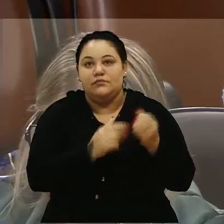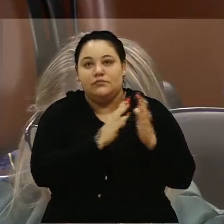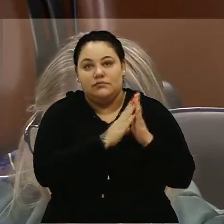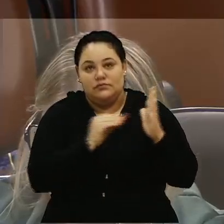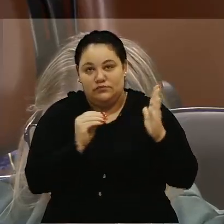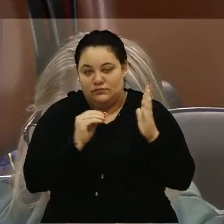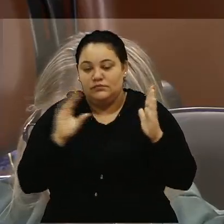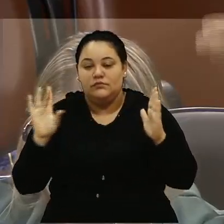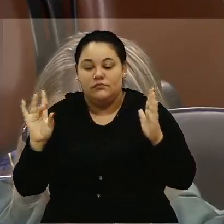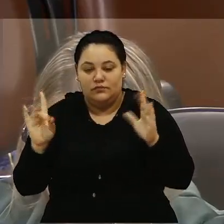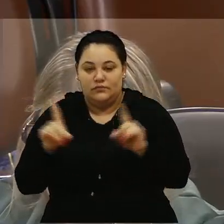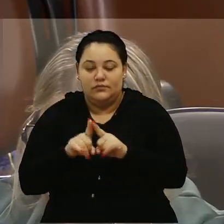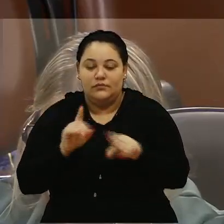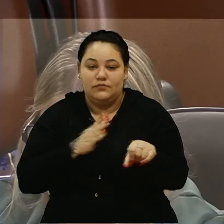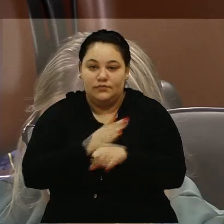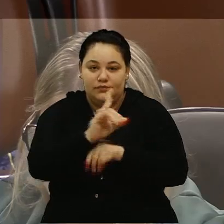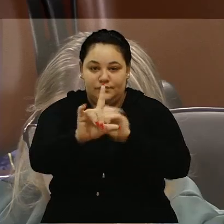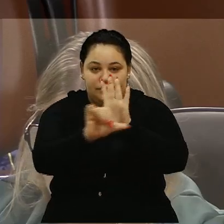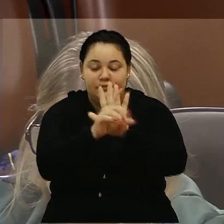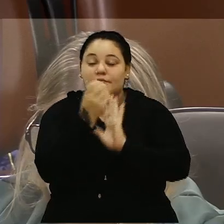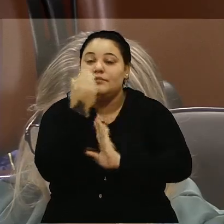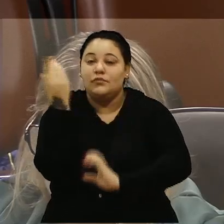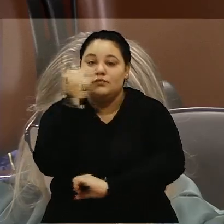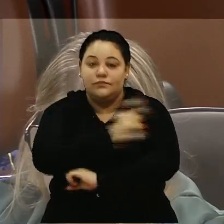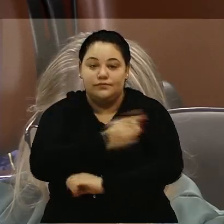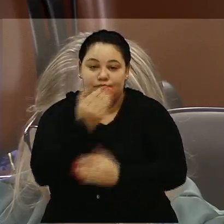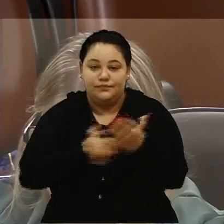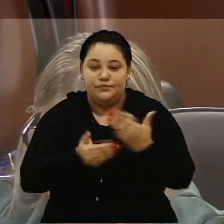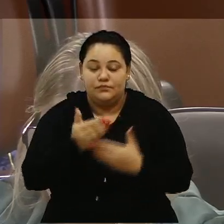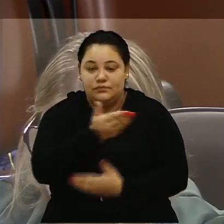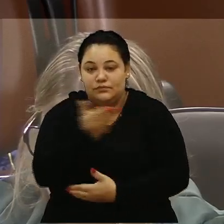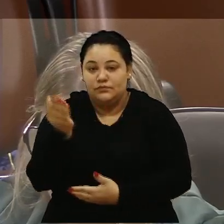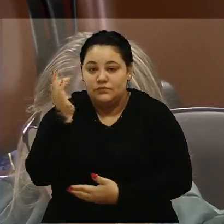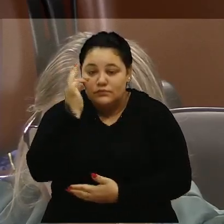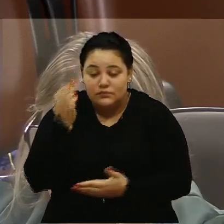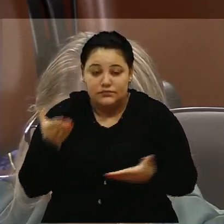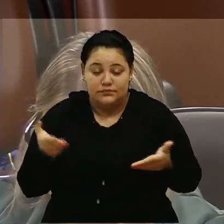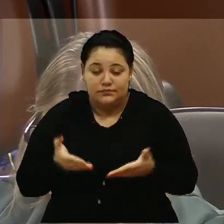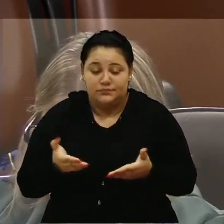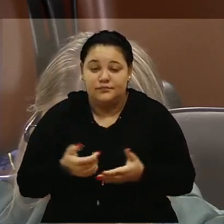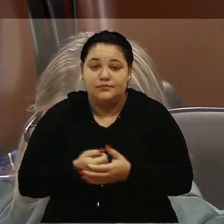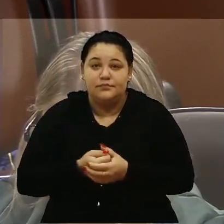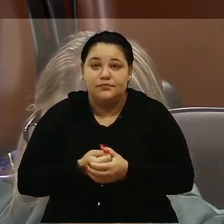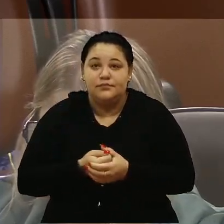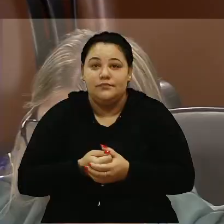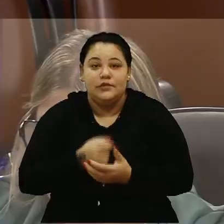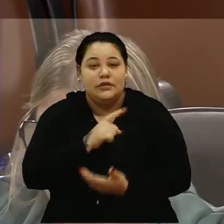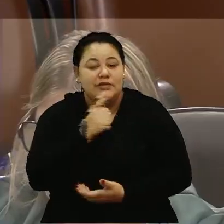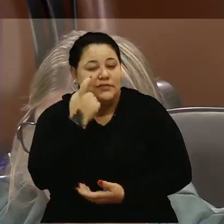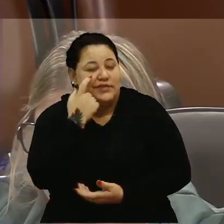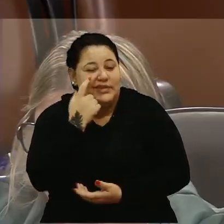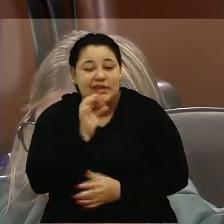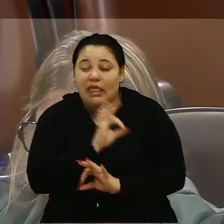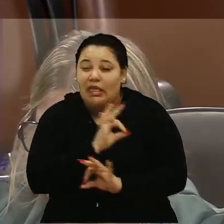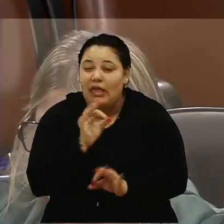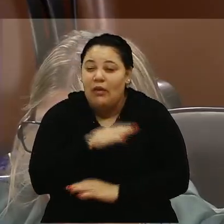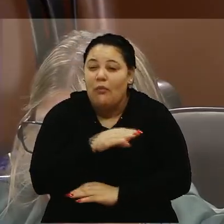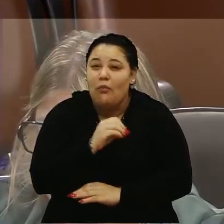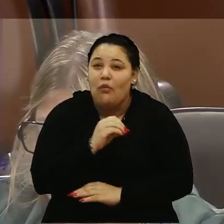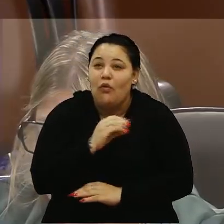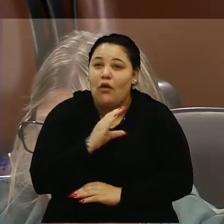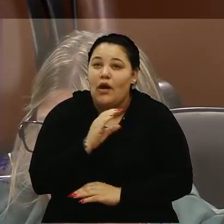essa lei e também comemoram. Então, bom dia a todos, todas. Não vi ninguém do Moacara aqui presente, mas também vereador, fui